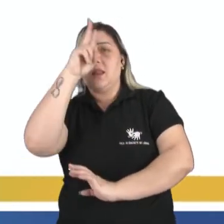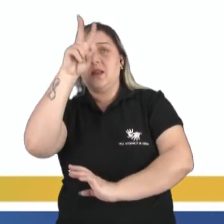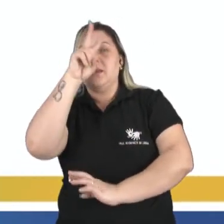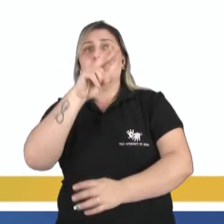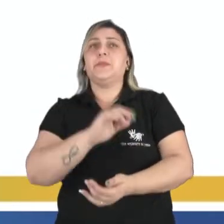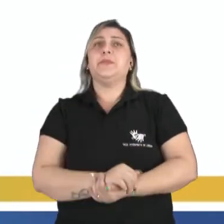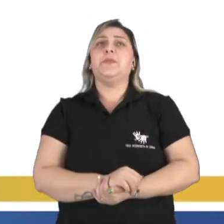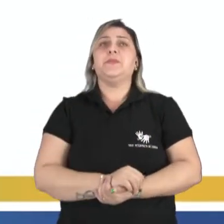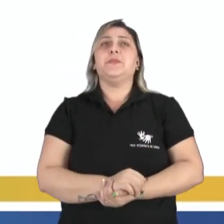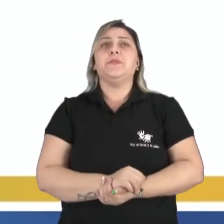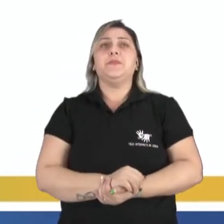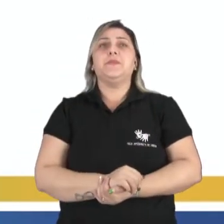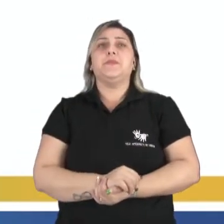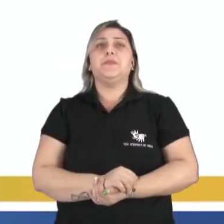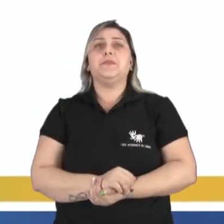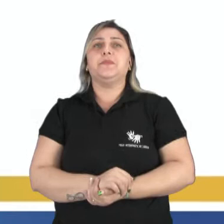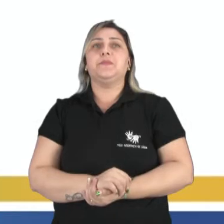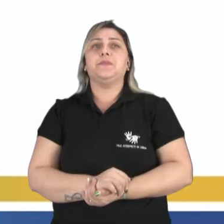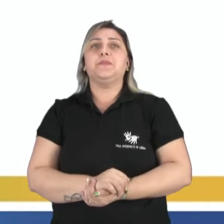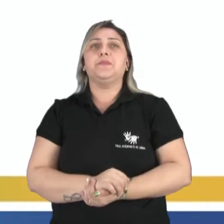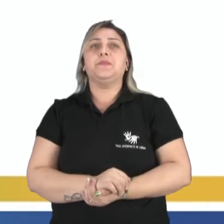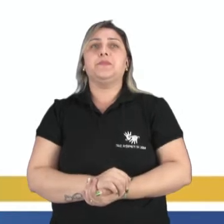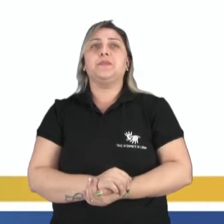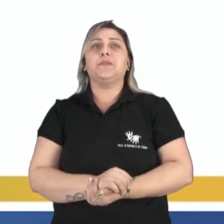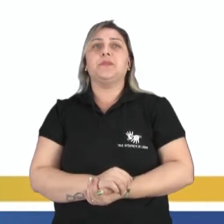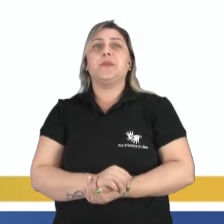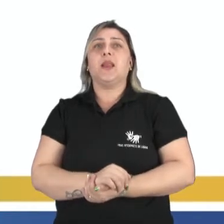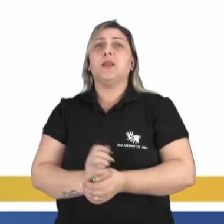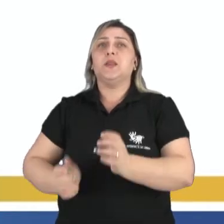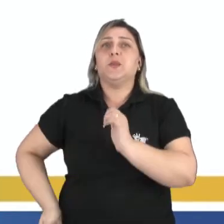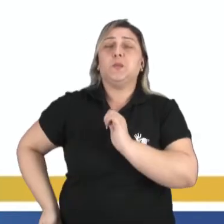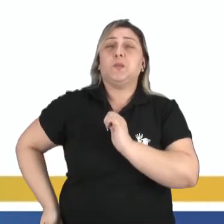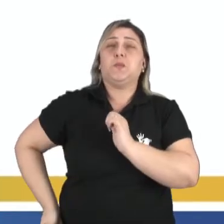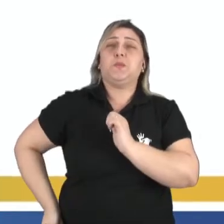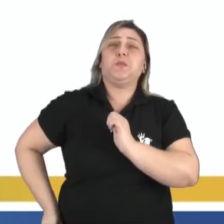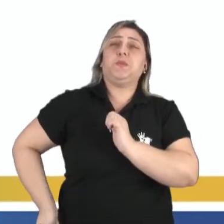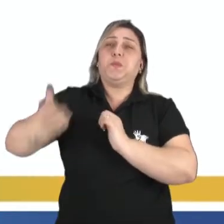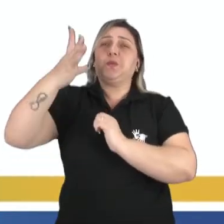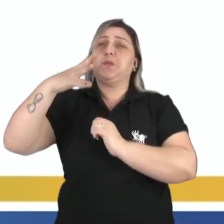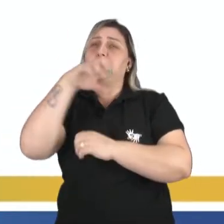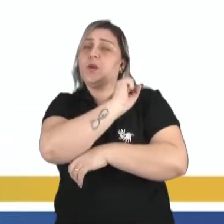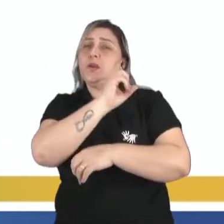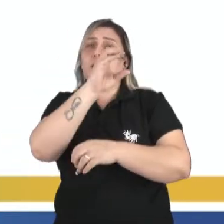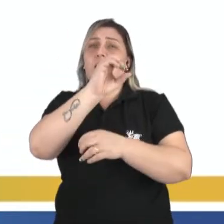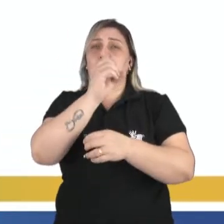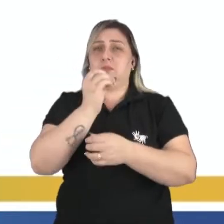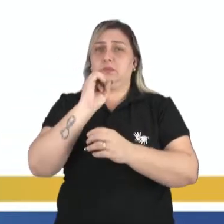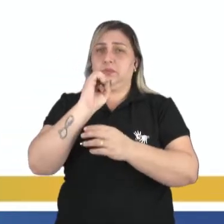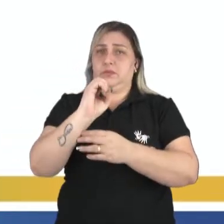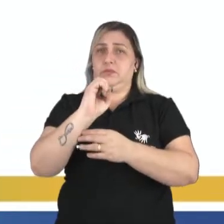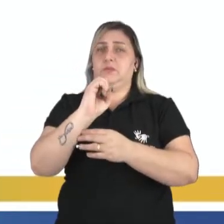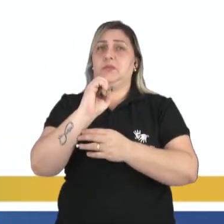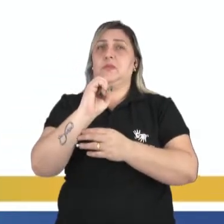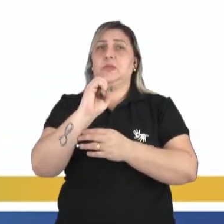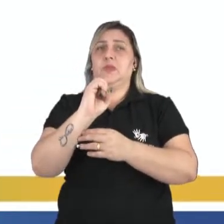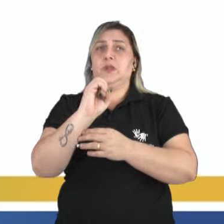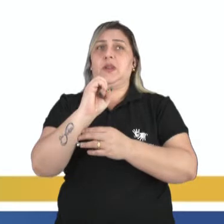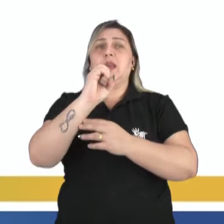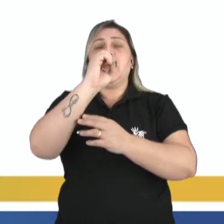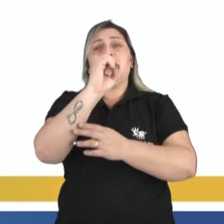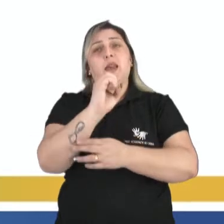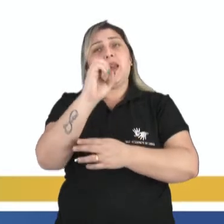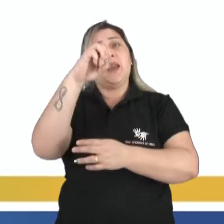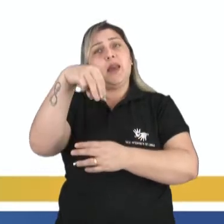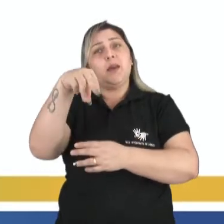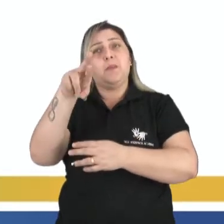disso. Então, uma questão, né? Ao ser lançada com velocidade constante, a bolinha está em